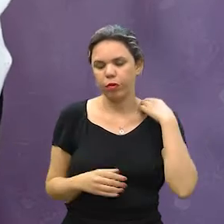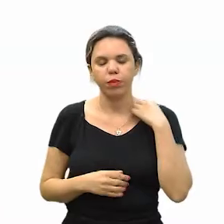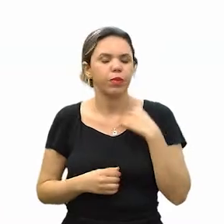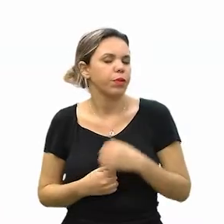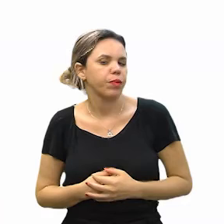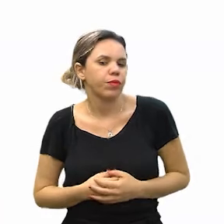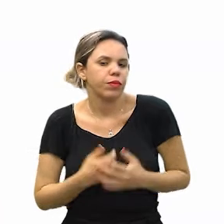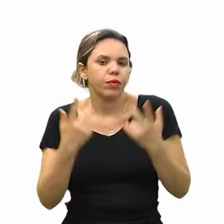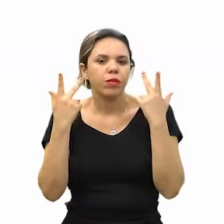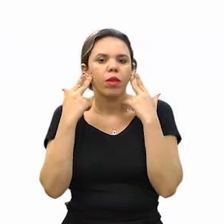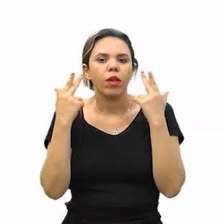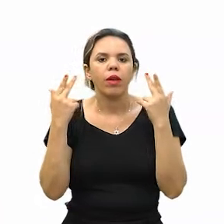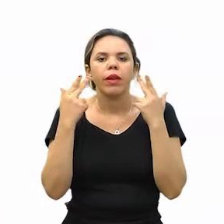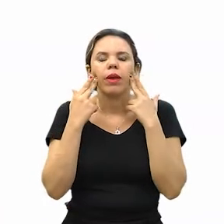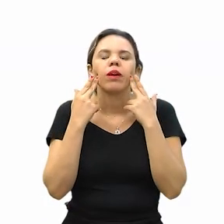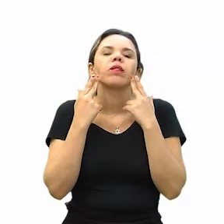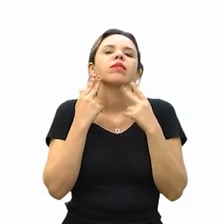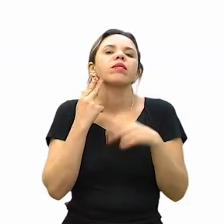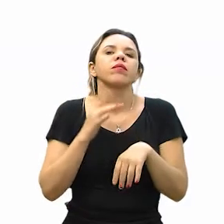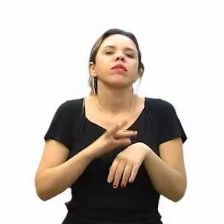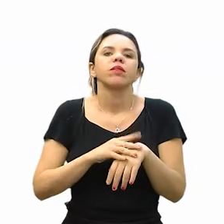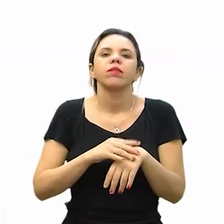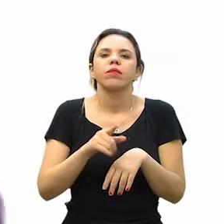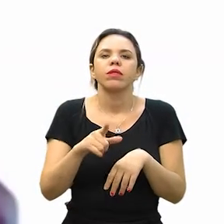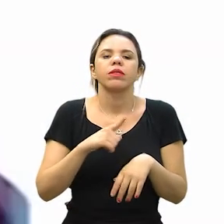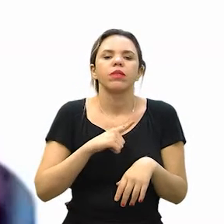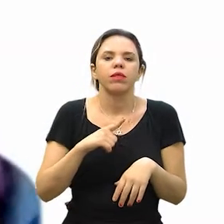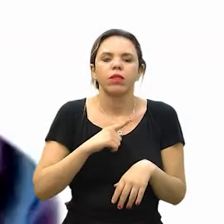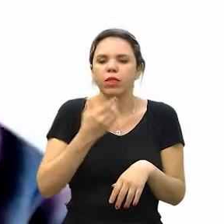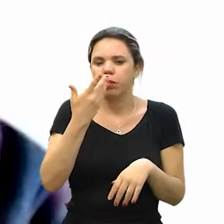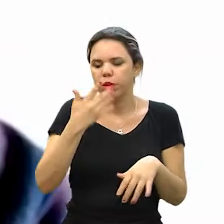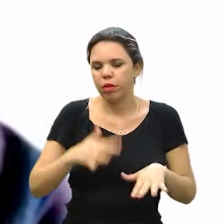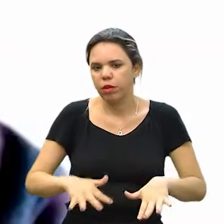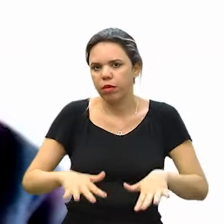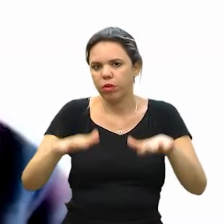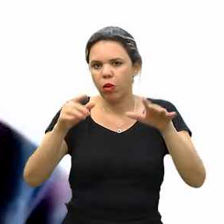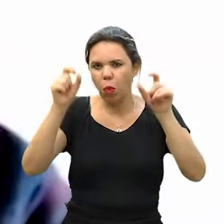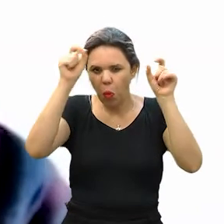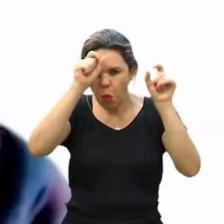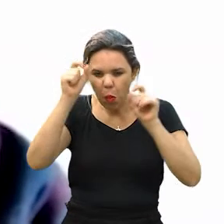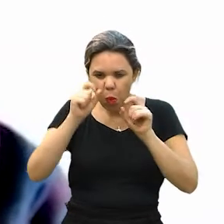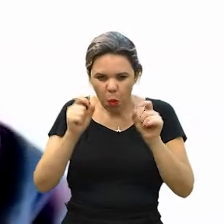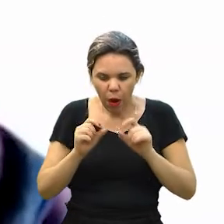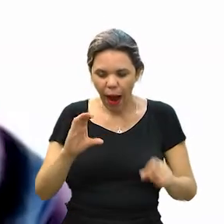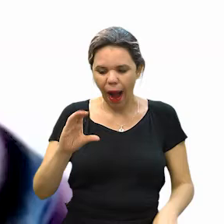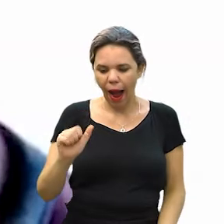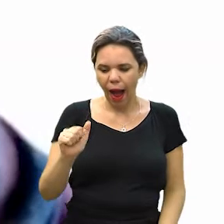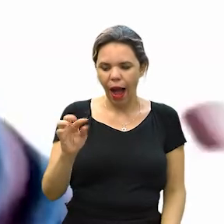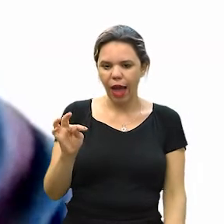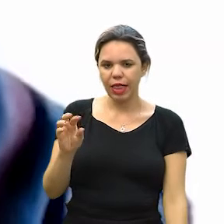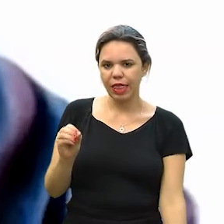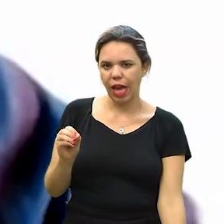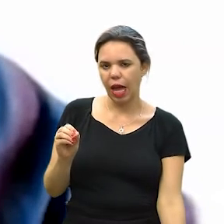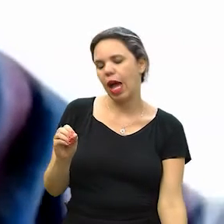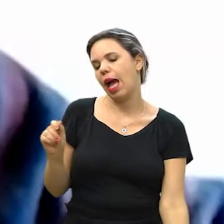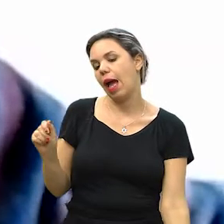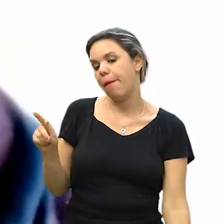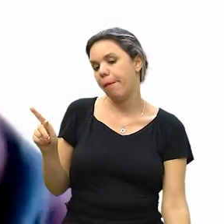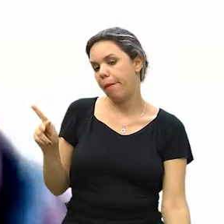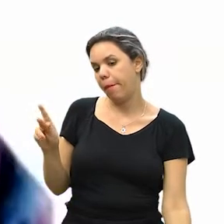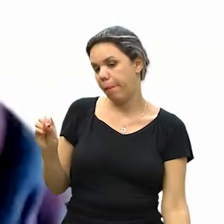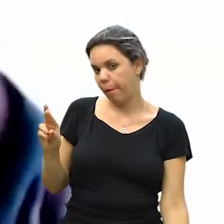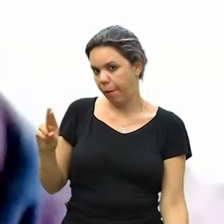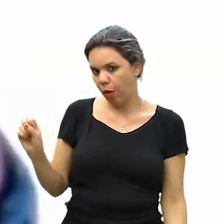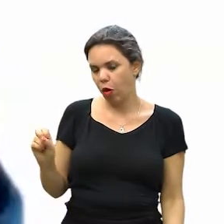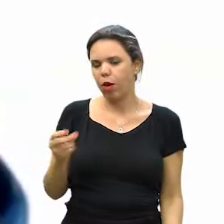adulta? O mais comum na história dessa doença é você ter na infância a catapora, aí a catapora melhora